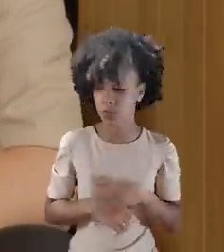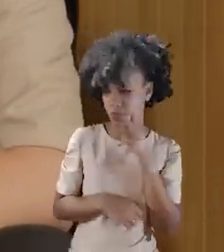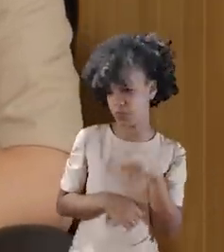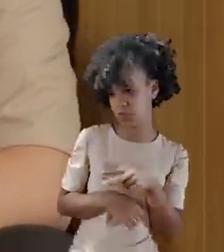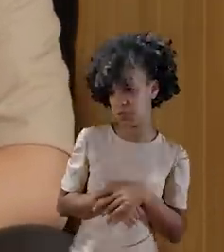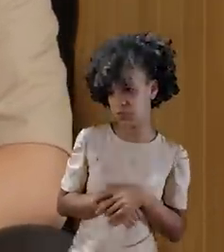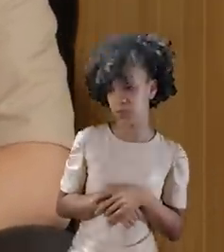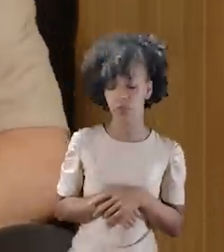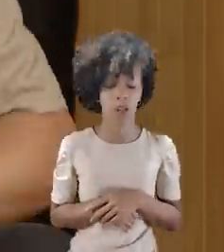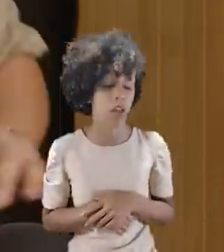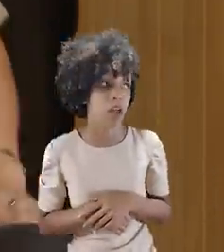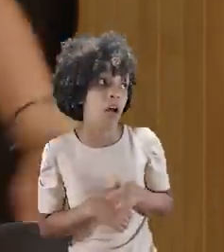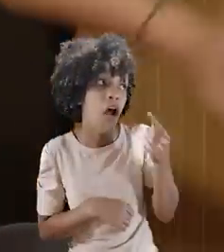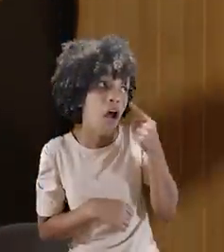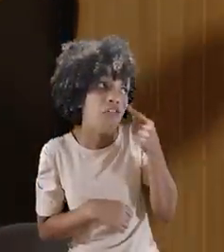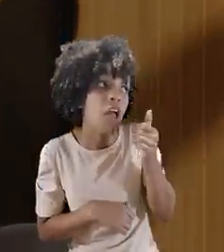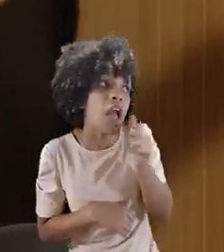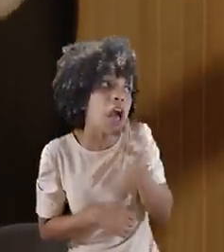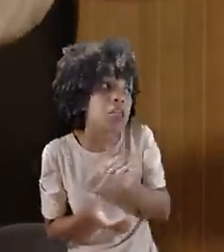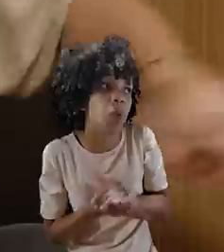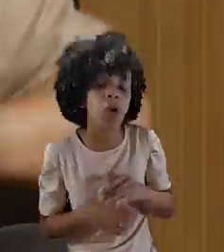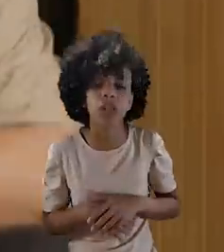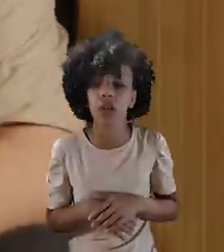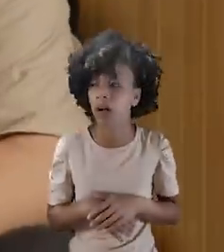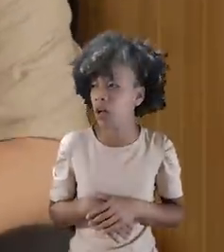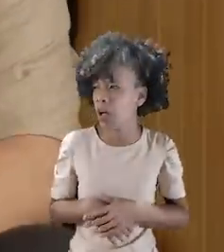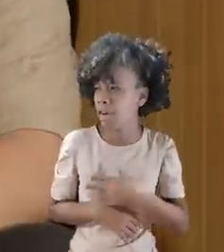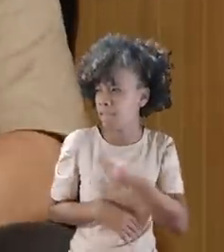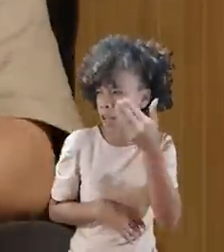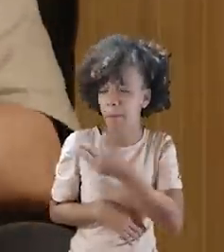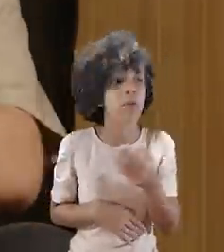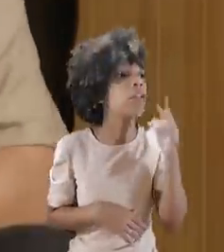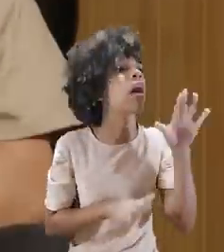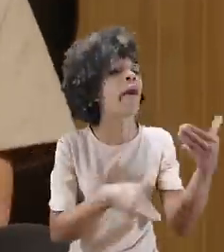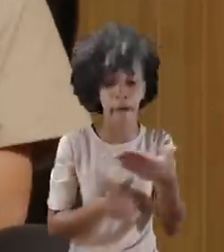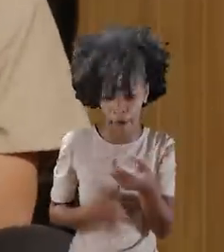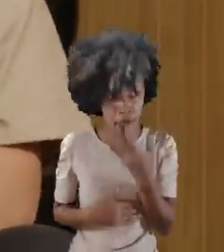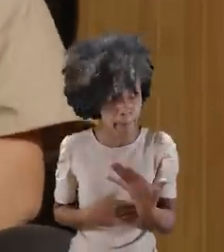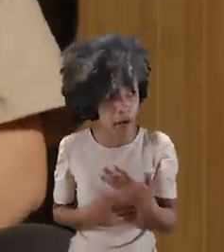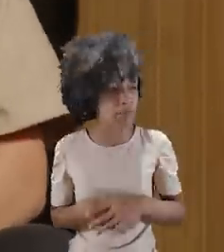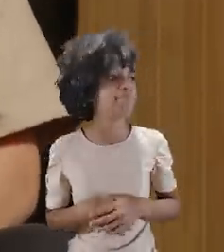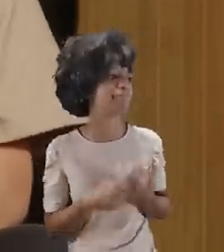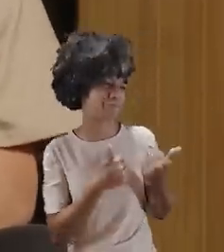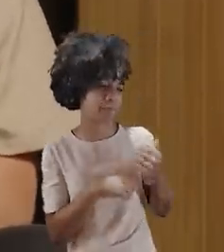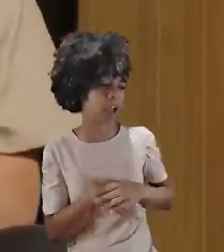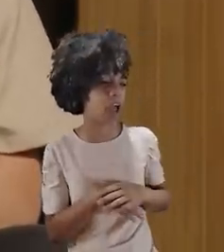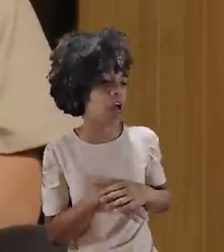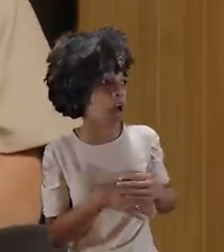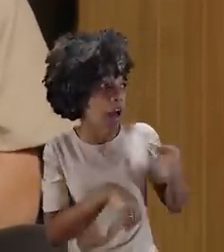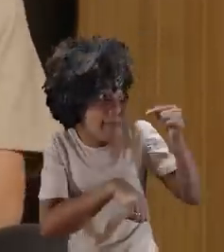cabelo tá bom aí vê com ela filha da ninguém aqui ó tá bom tá beleza chegou no